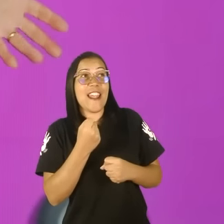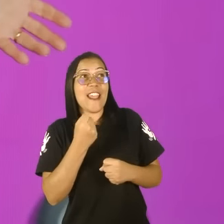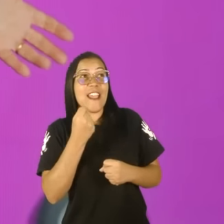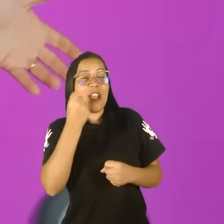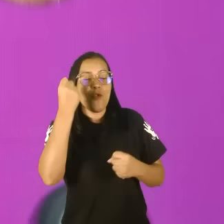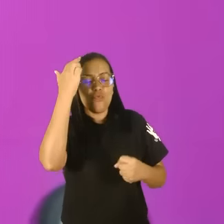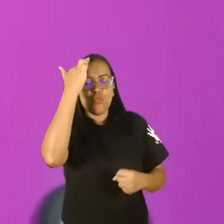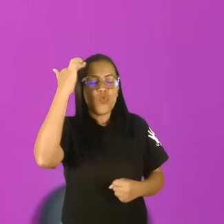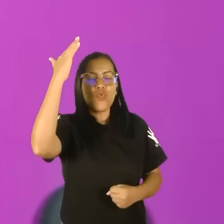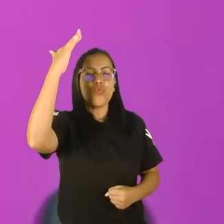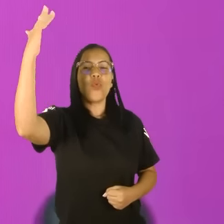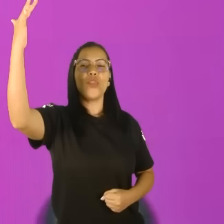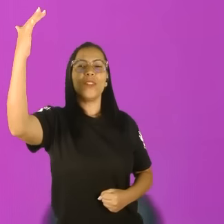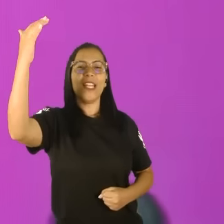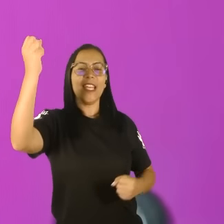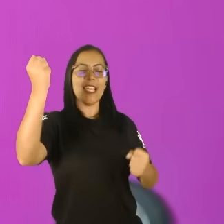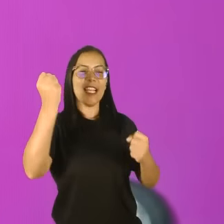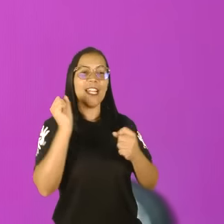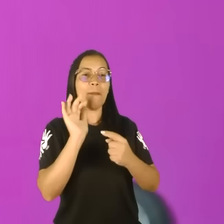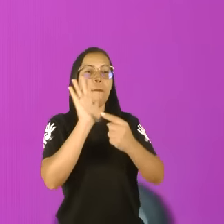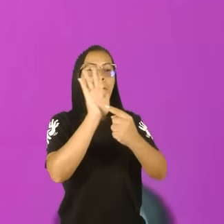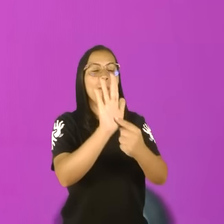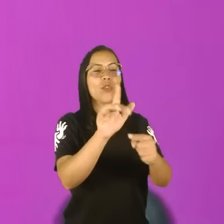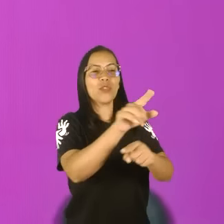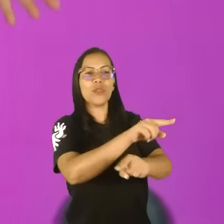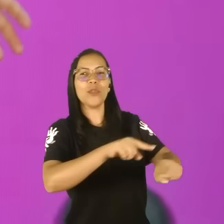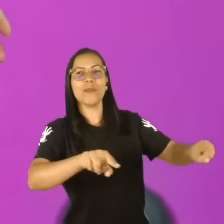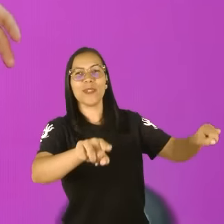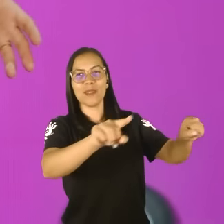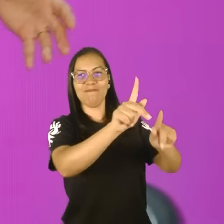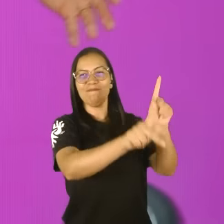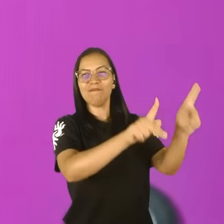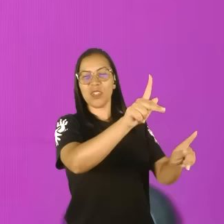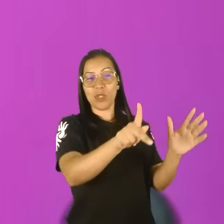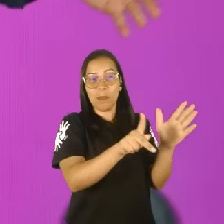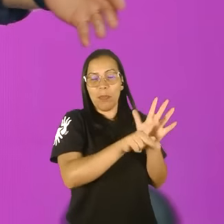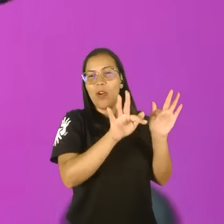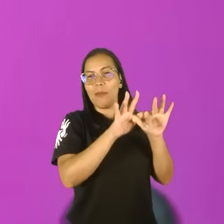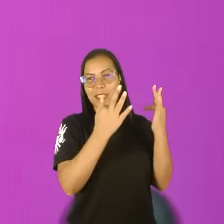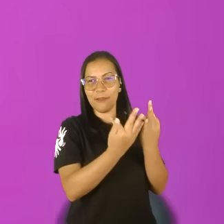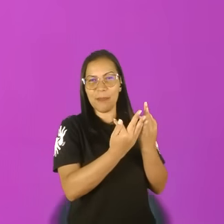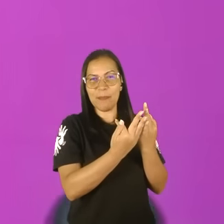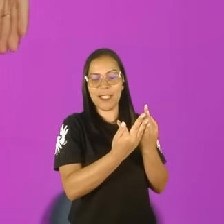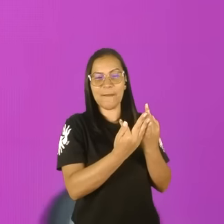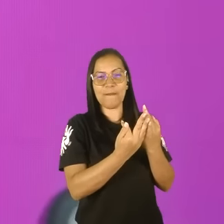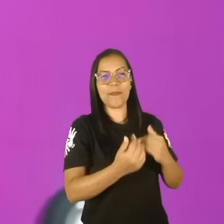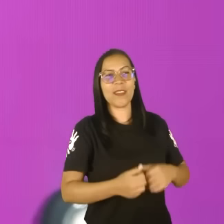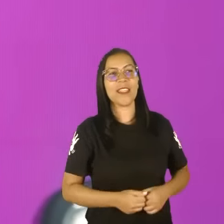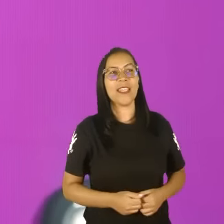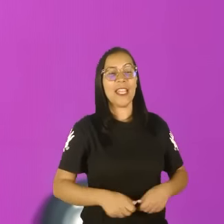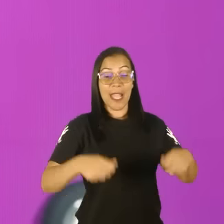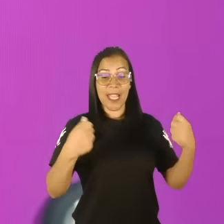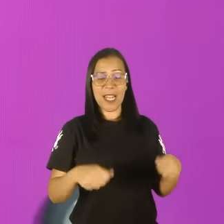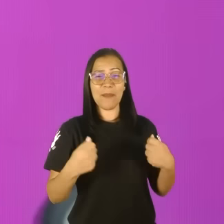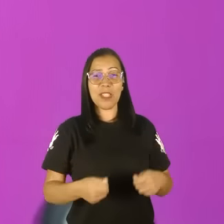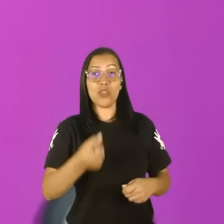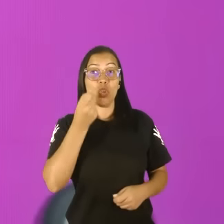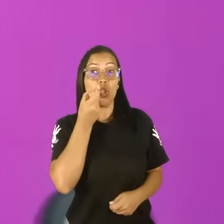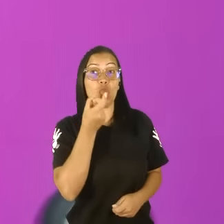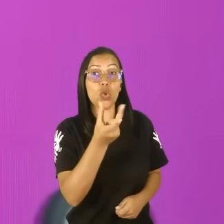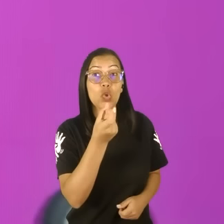acusado de estupro, ele vai parar numa cela, numa prisão, ele vai sofrer injustiças, até o dia que quando ele senta no trono